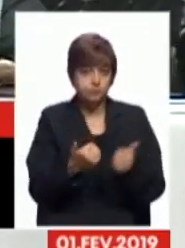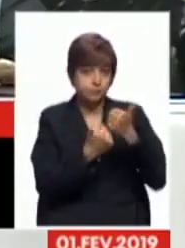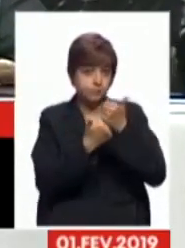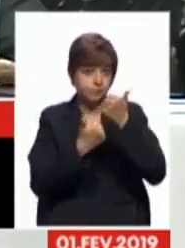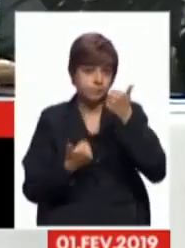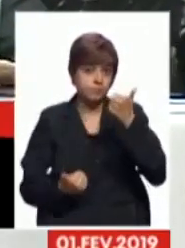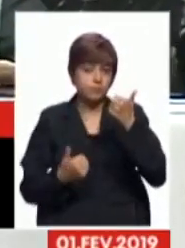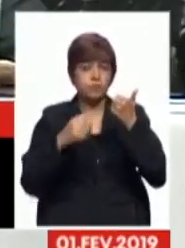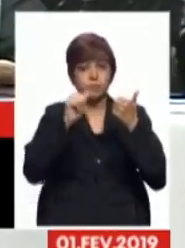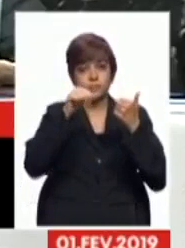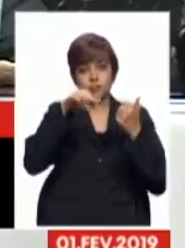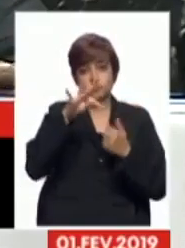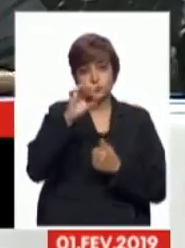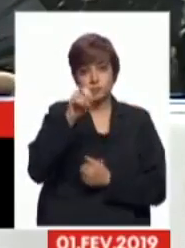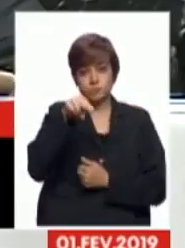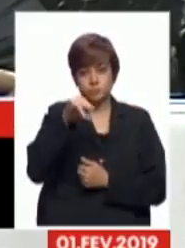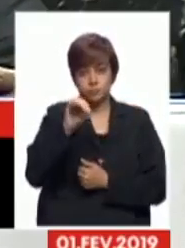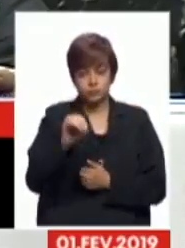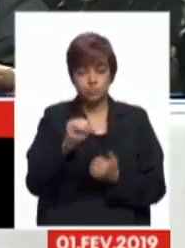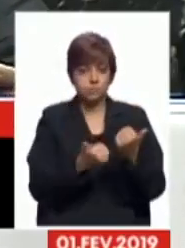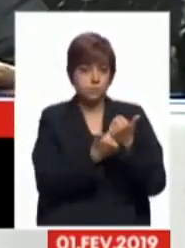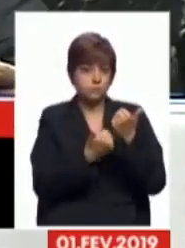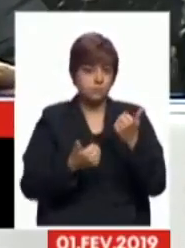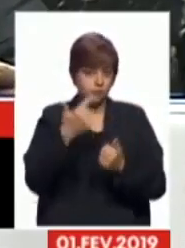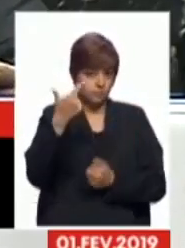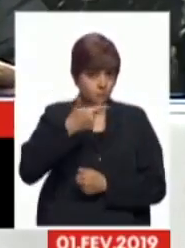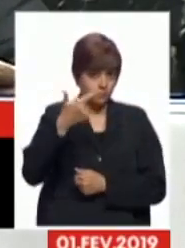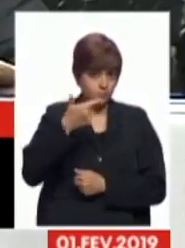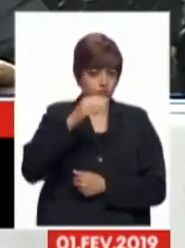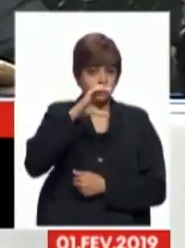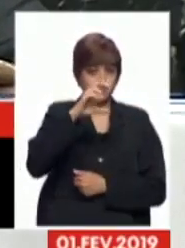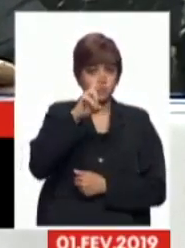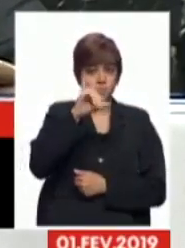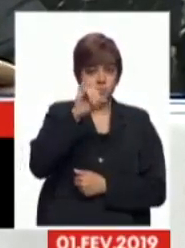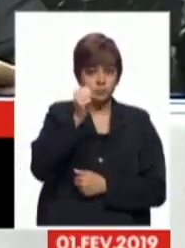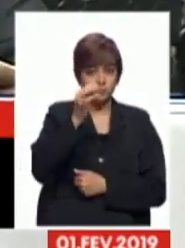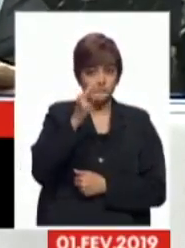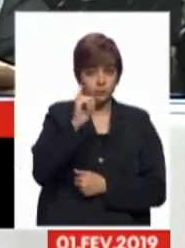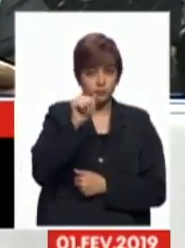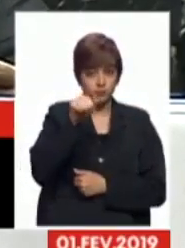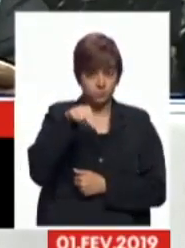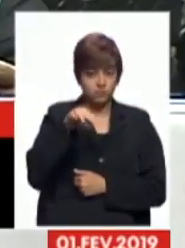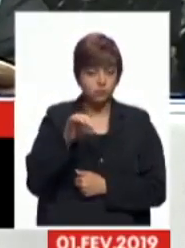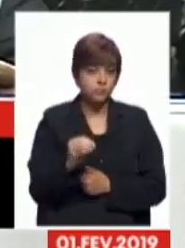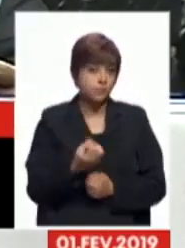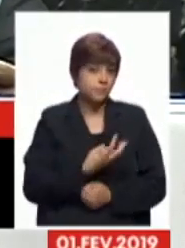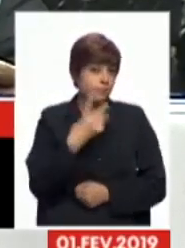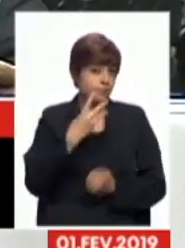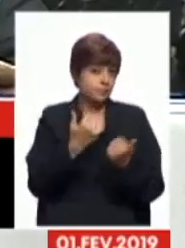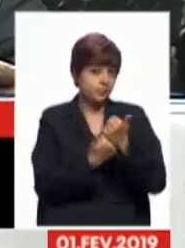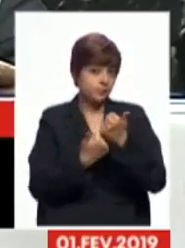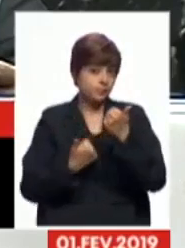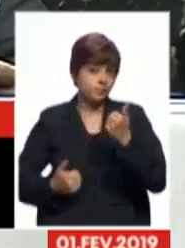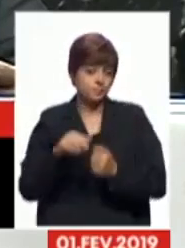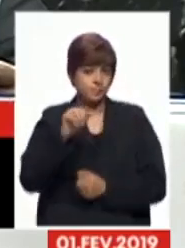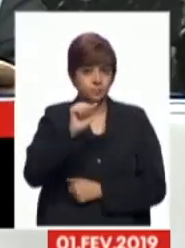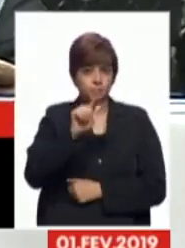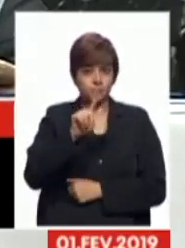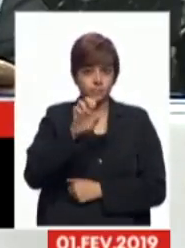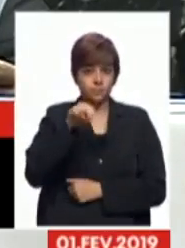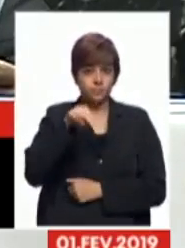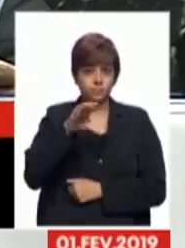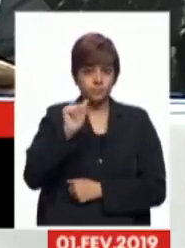Arantes, segundo vice-presidente deputado Cristiano Silveira, terceiro vice-presidente Alencar da Silveira